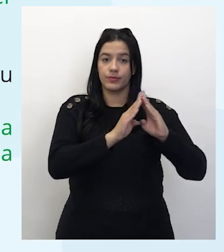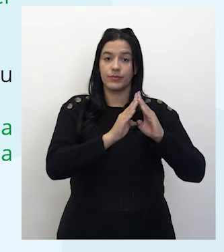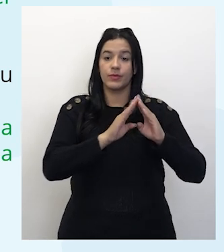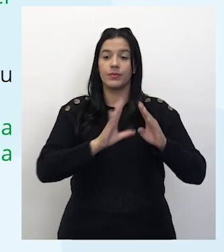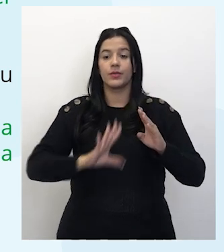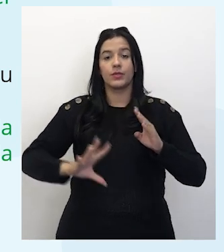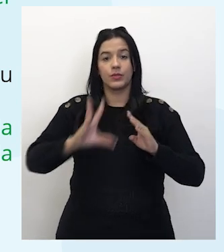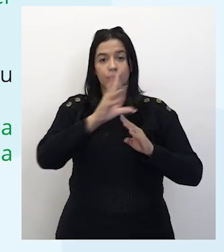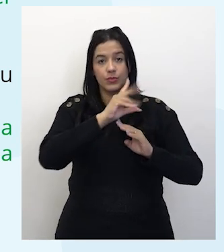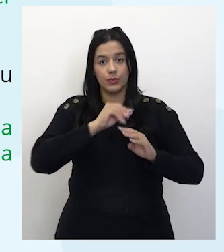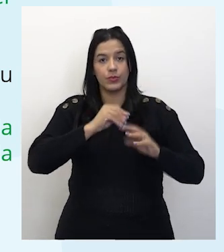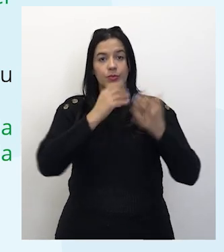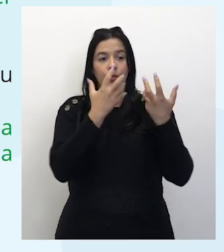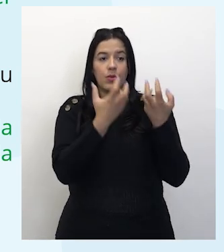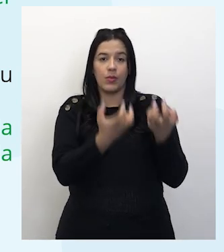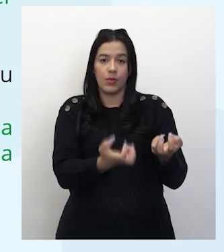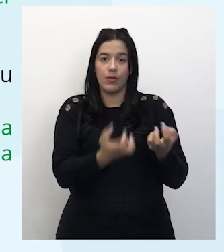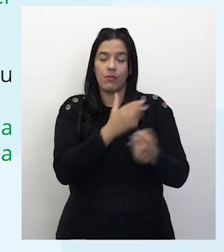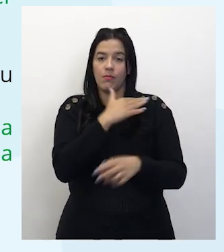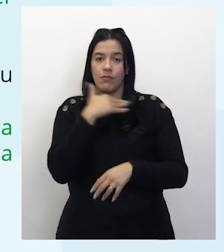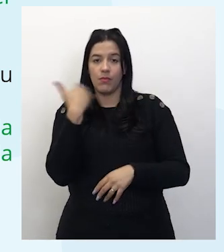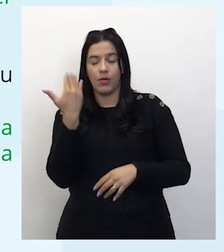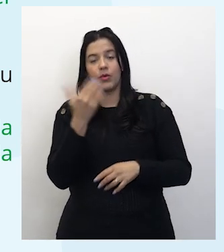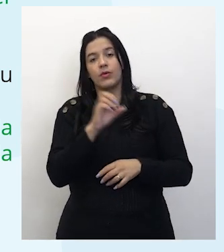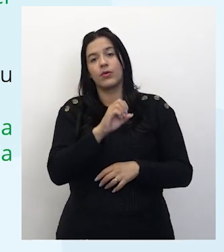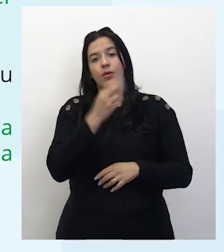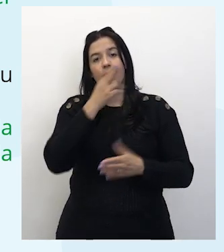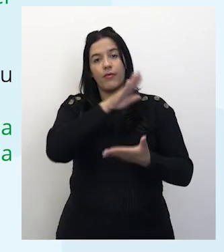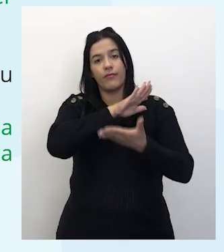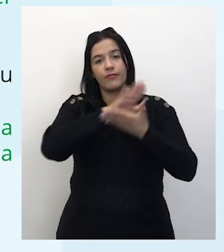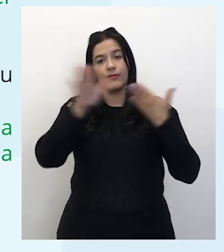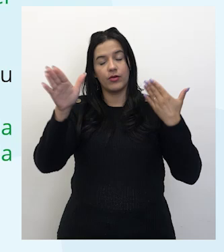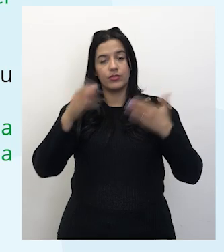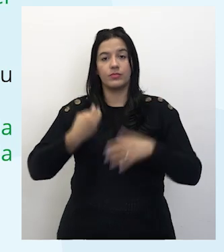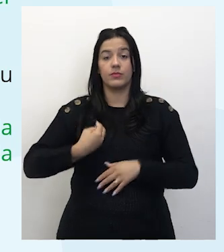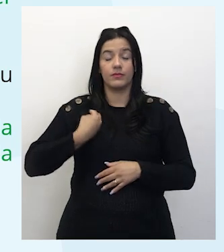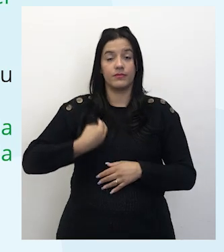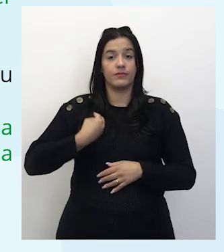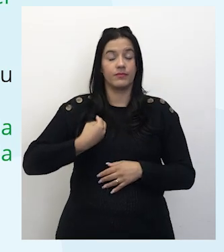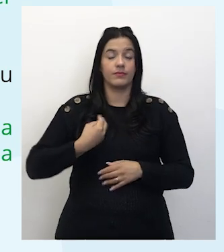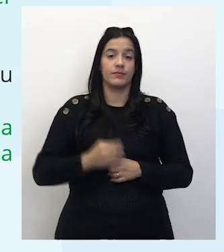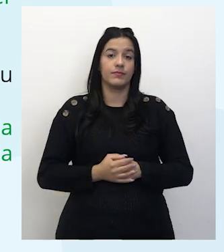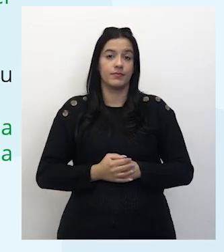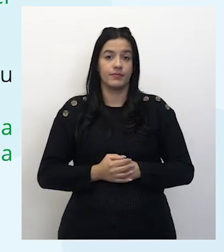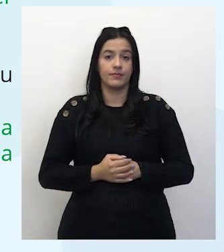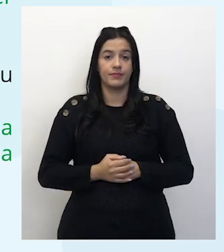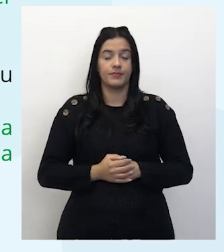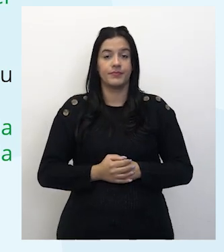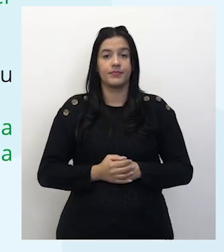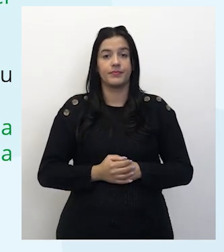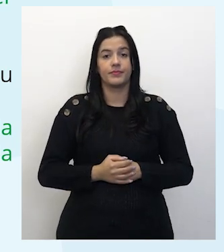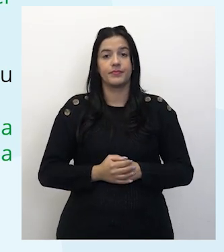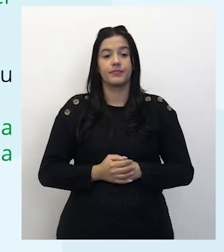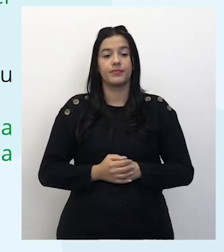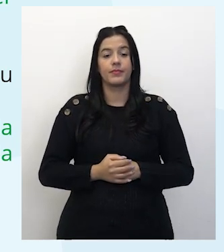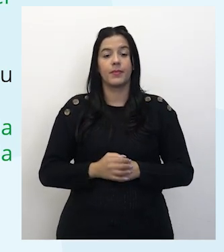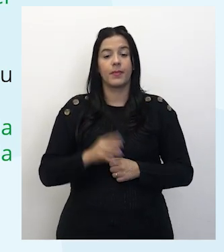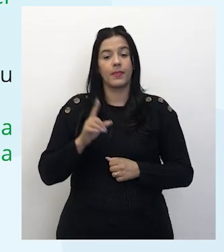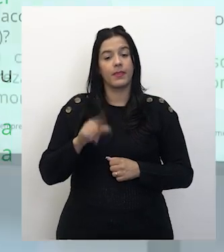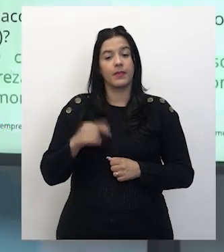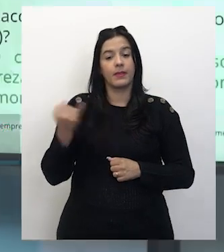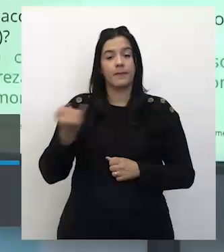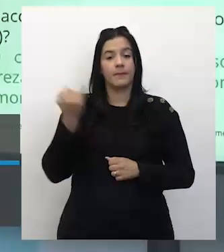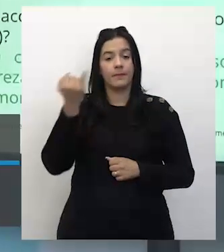há nele morre ou foge para poder sobreviver. Só reforçando aqui, eu acho importante a gente falar